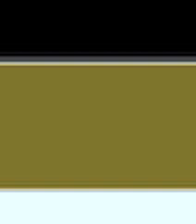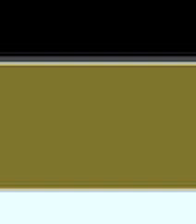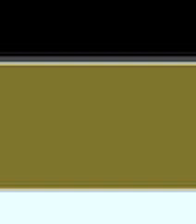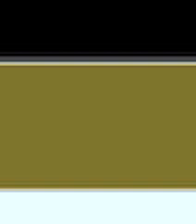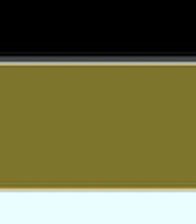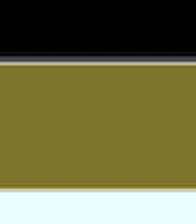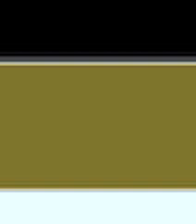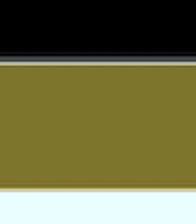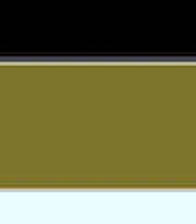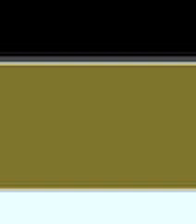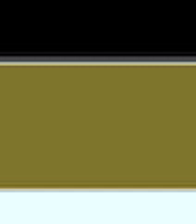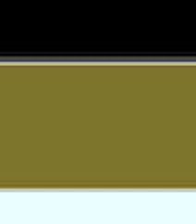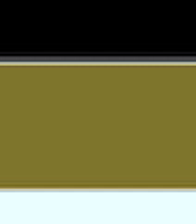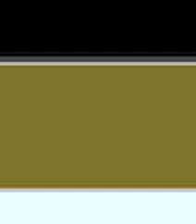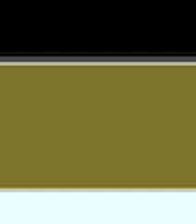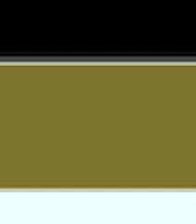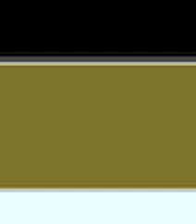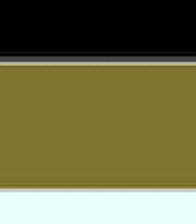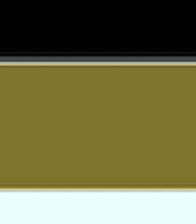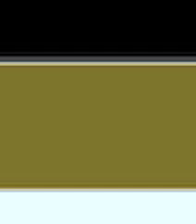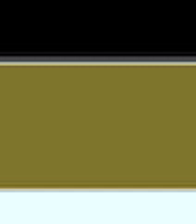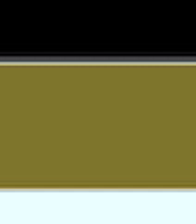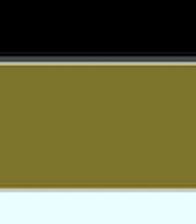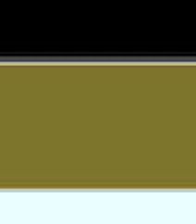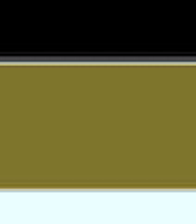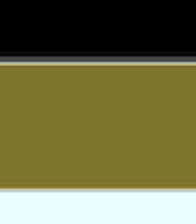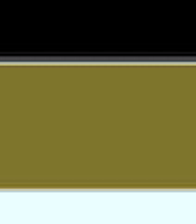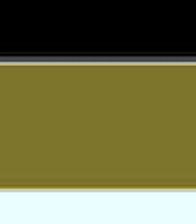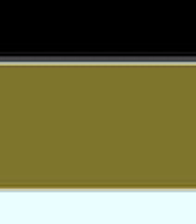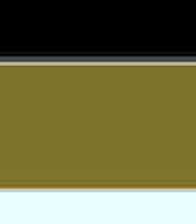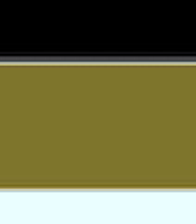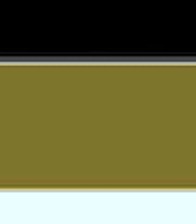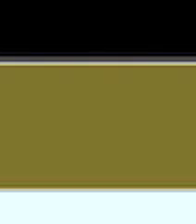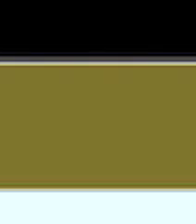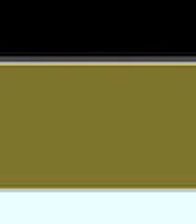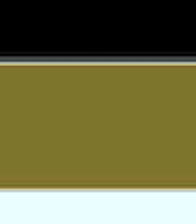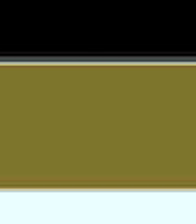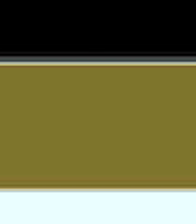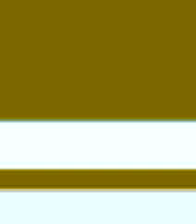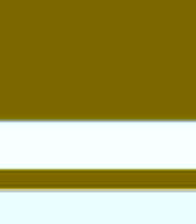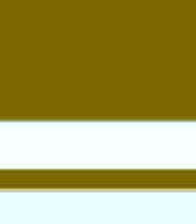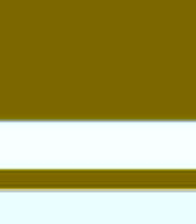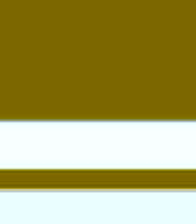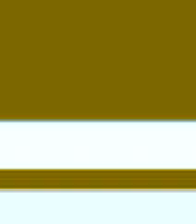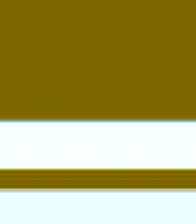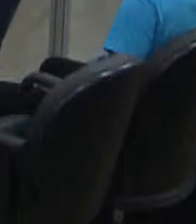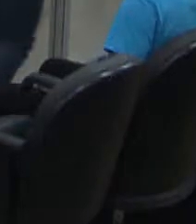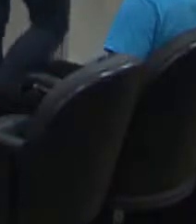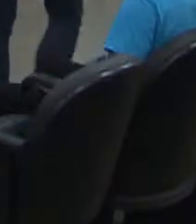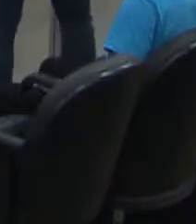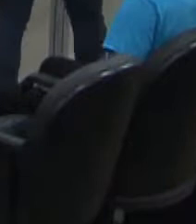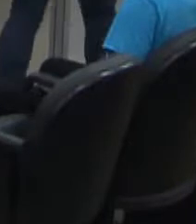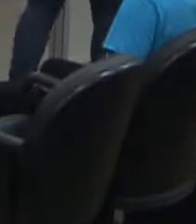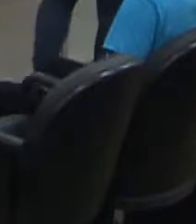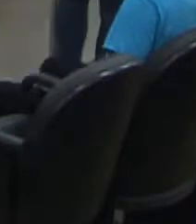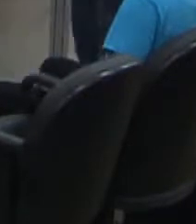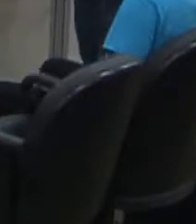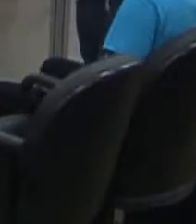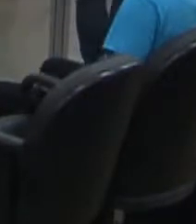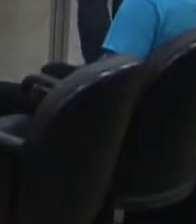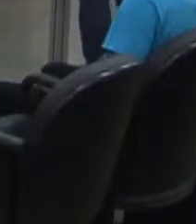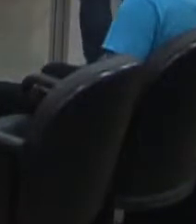botar são encerrada aprovado e hora do dia ainda nesta tarde